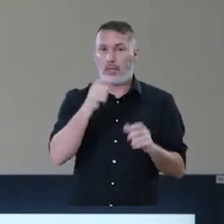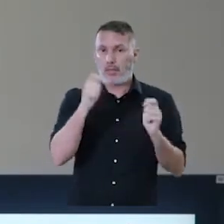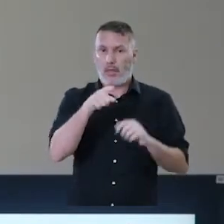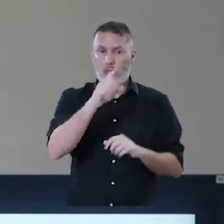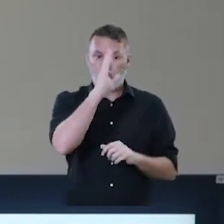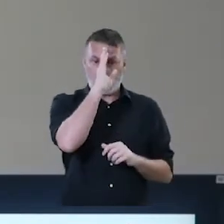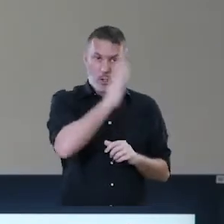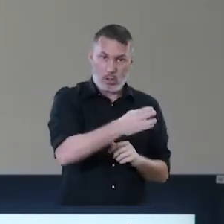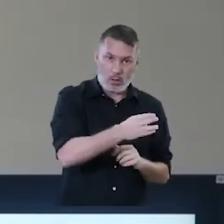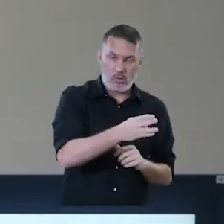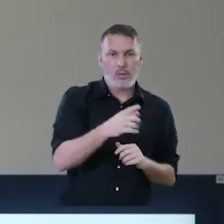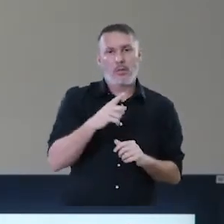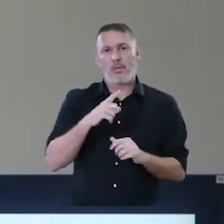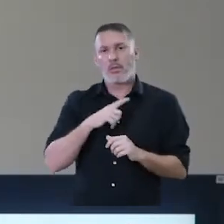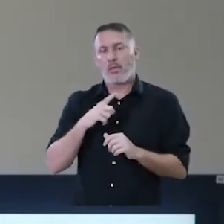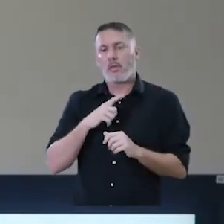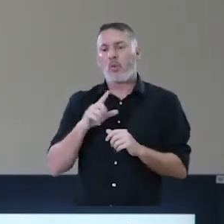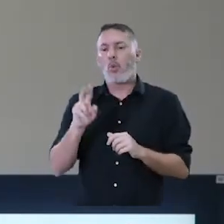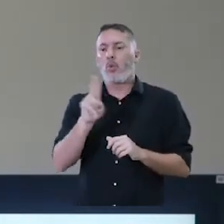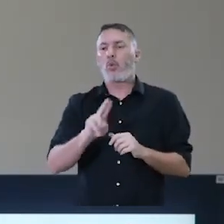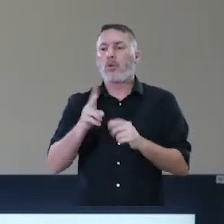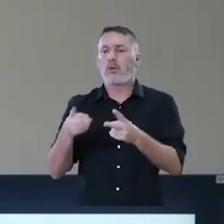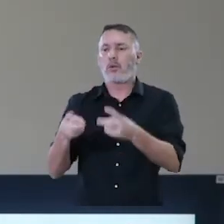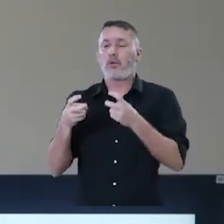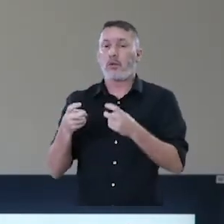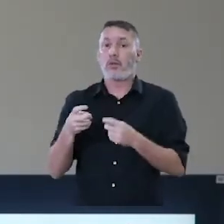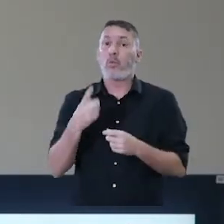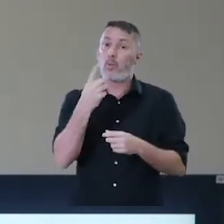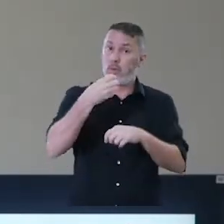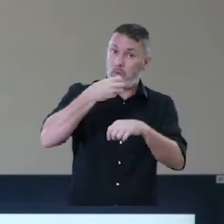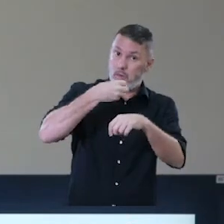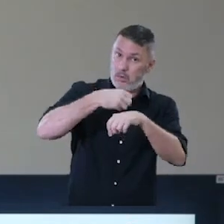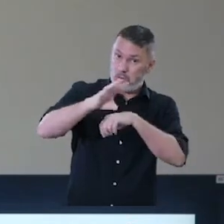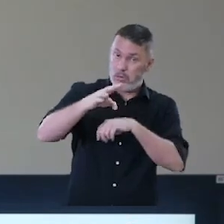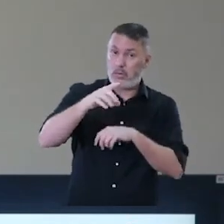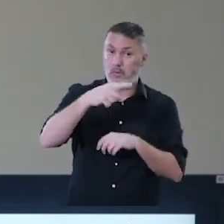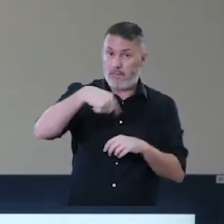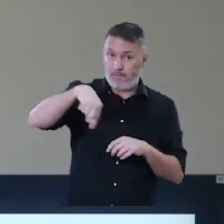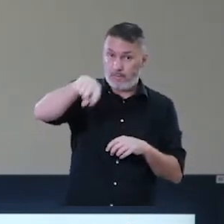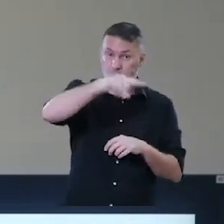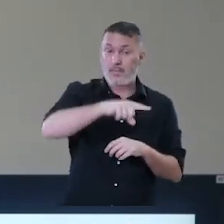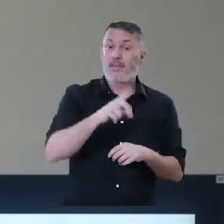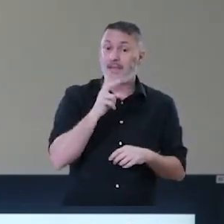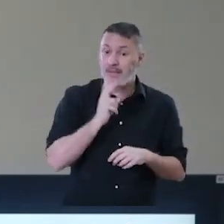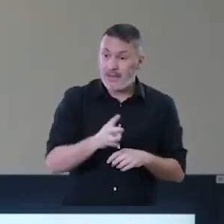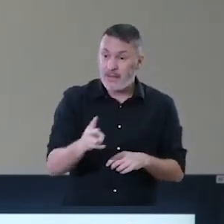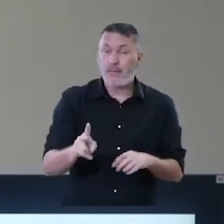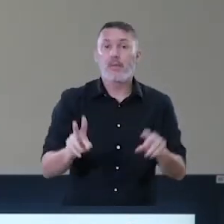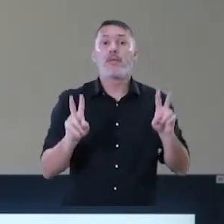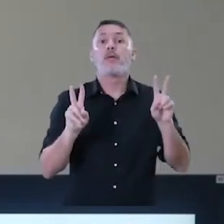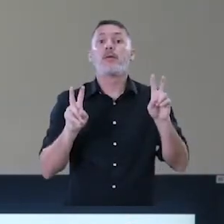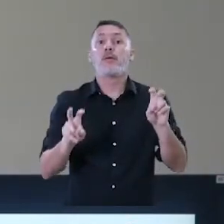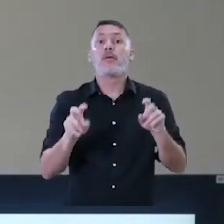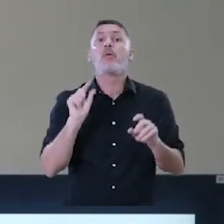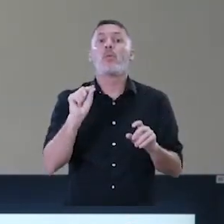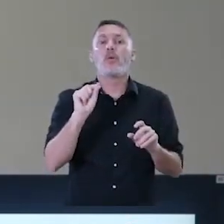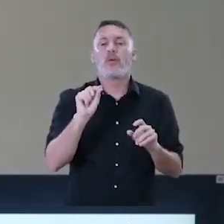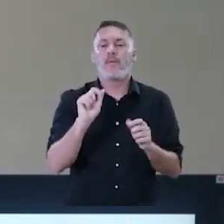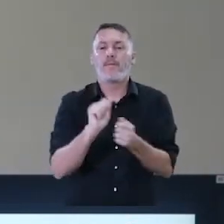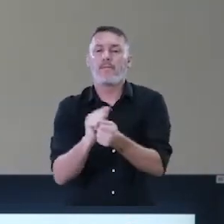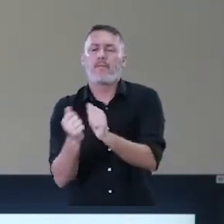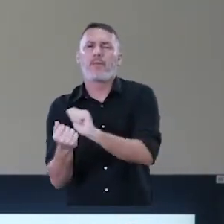na citação direta e indireta. A dica que eu dou a vocês é usar sempre a